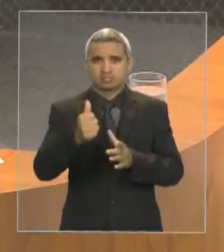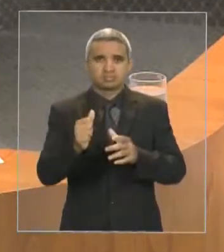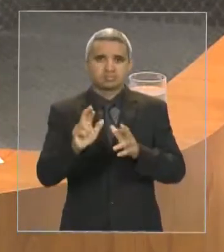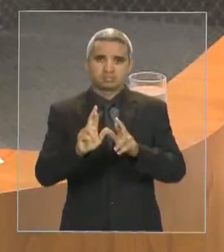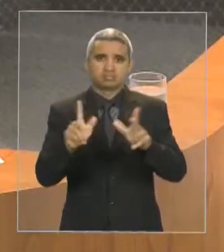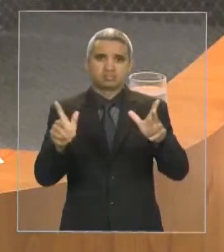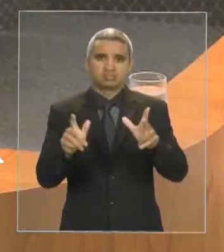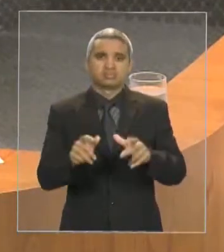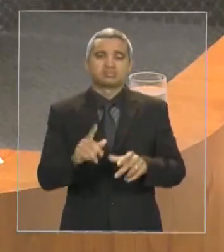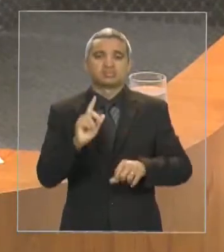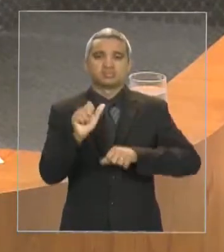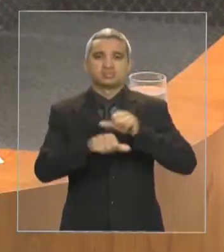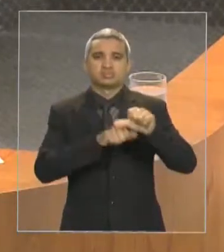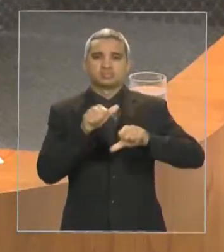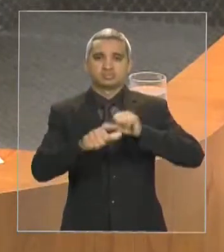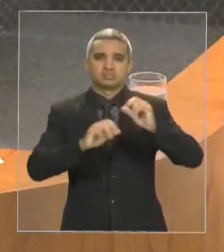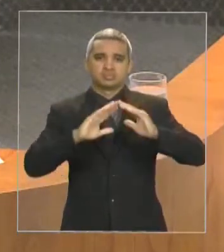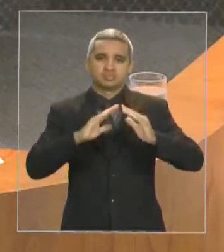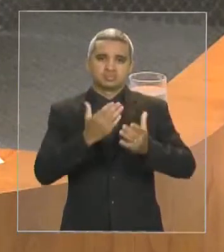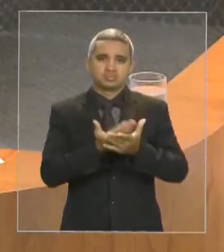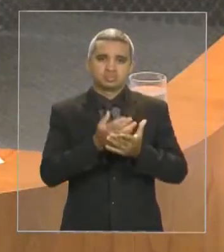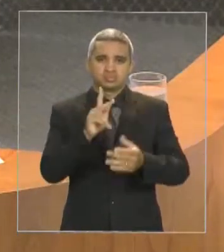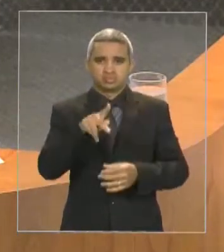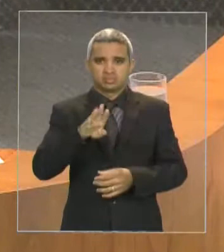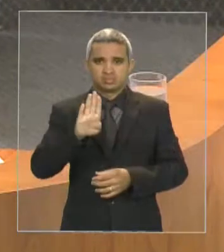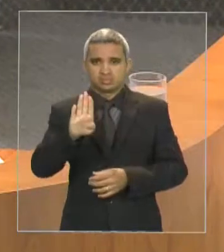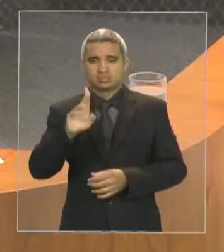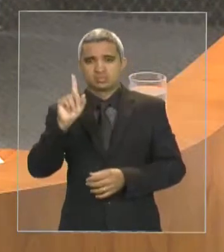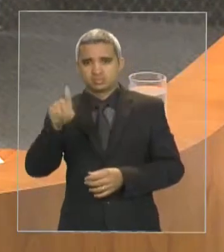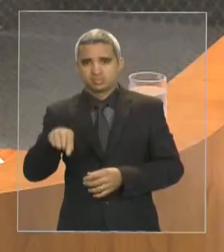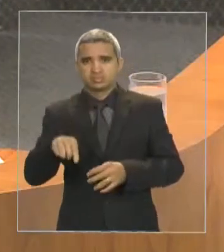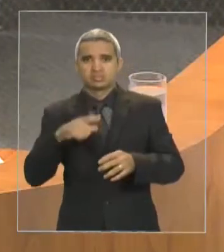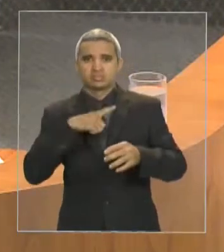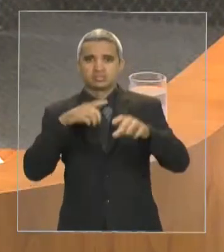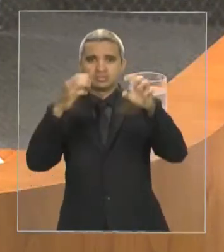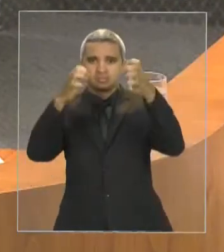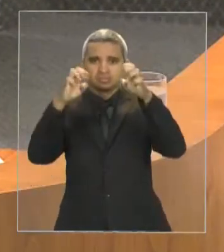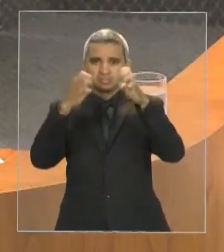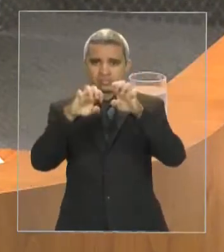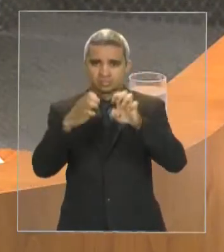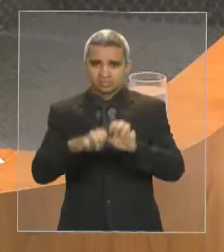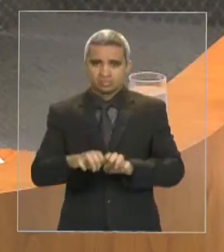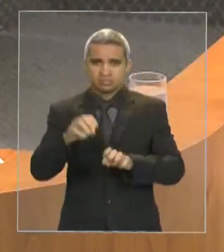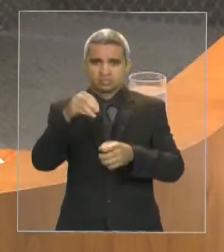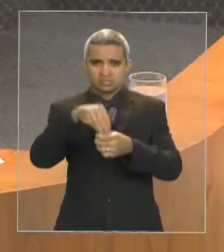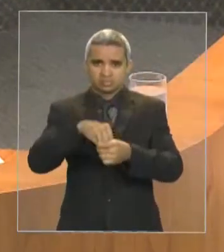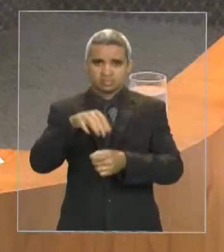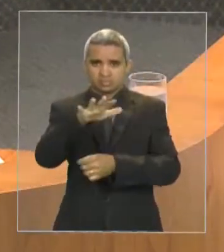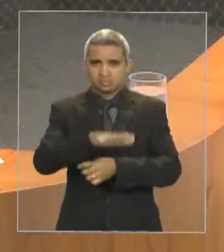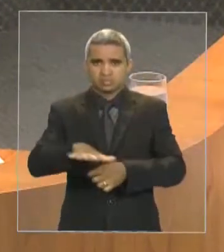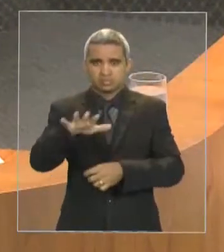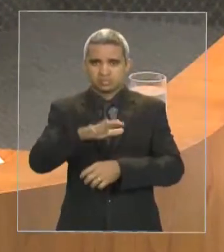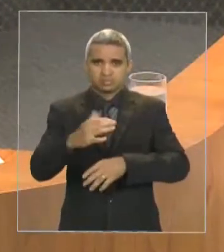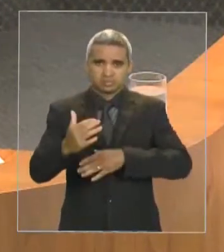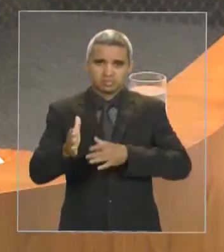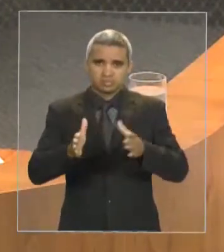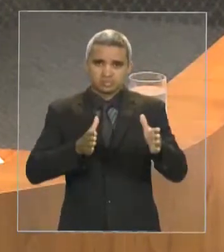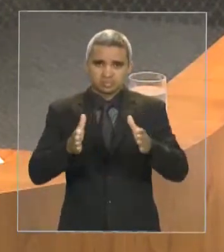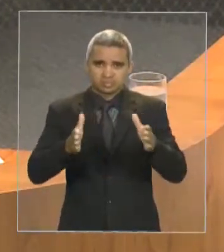das escolas públicas estaduais em espaços dotados de estrutura adequadas para o processo de ensino e